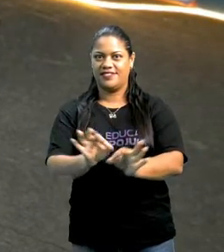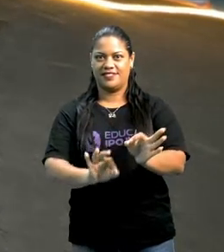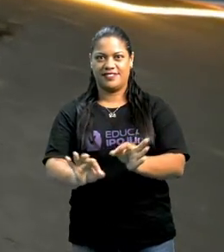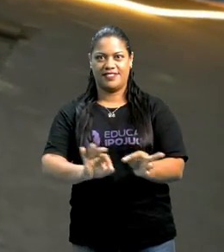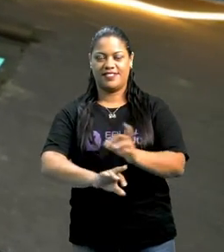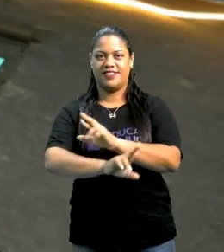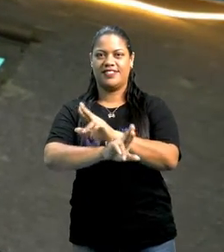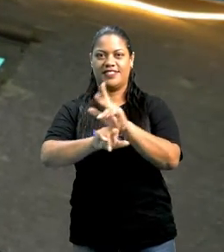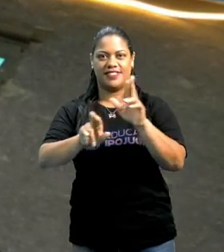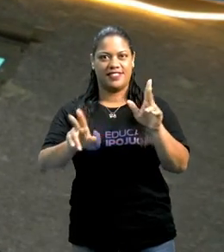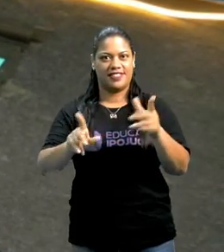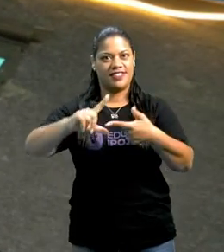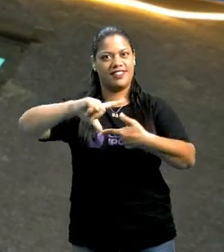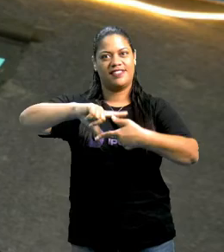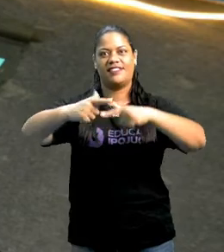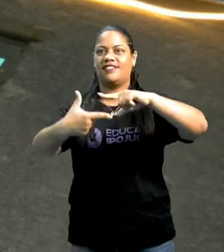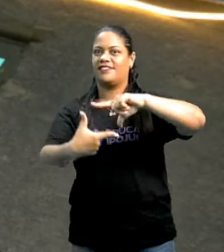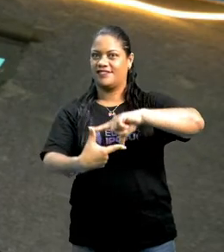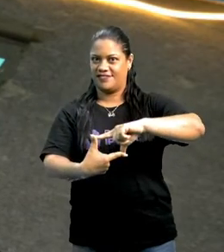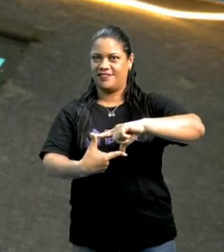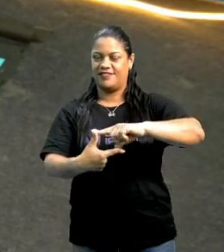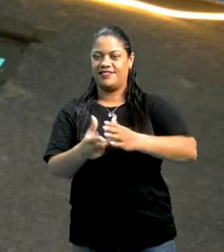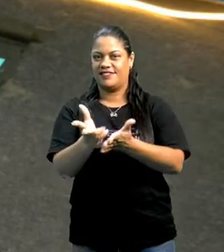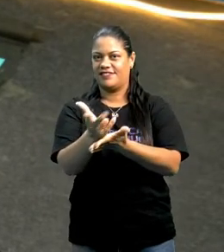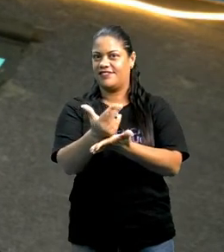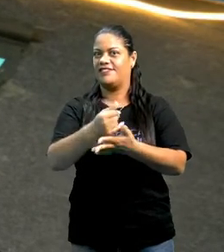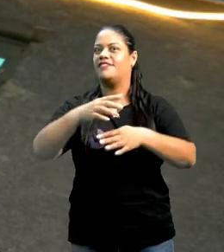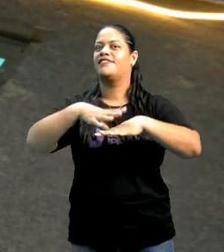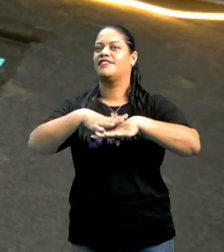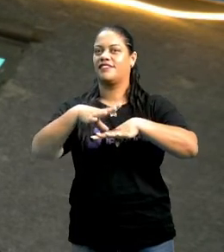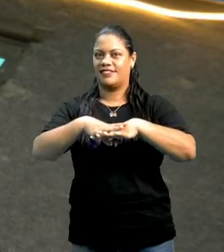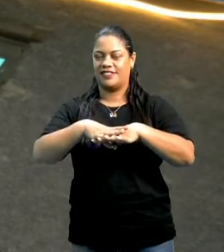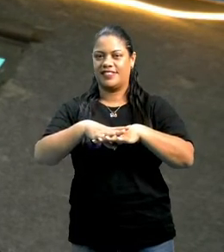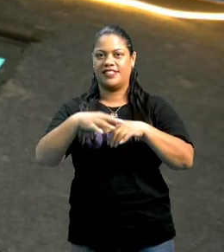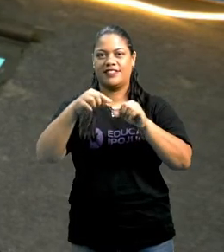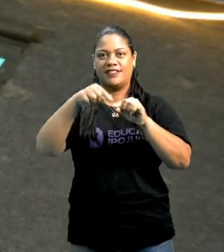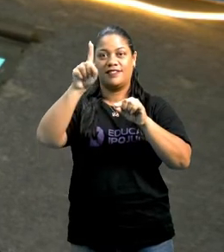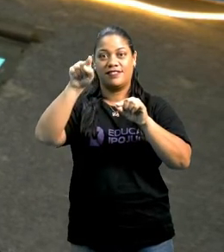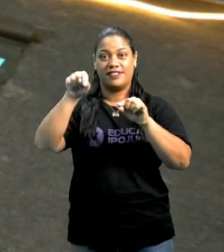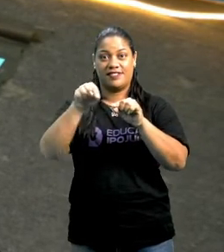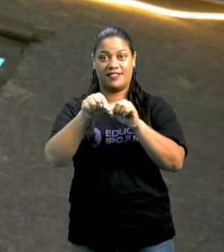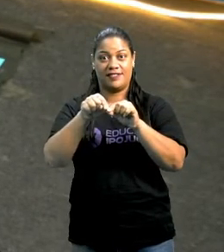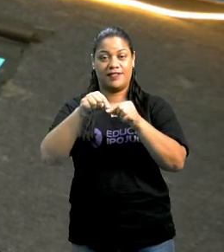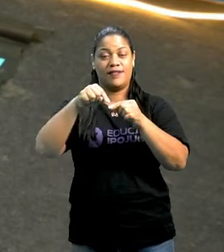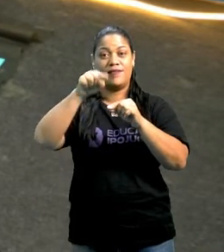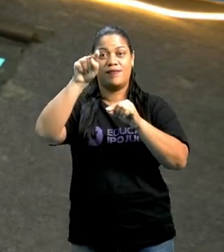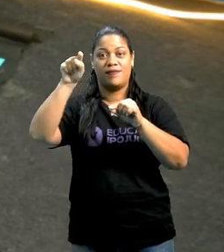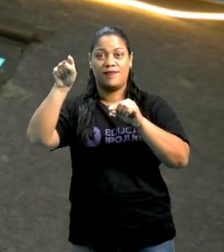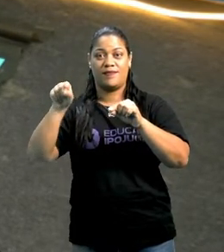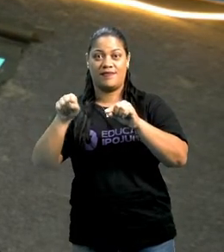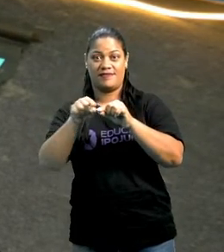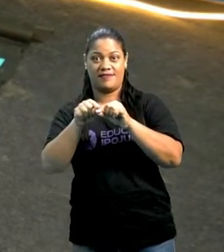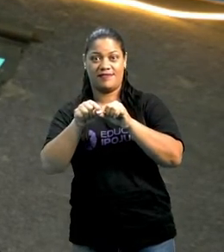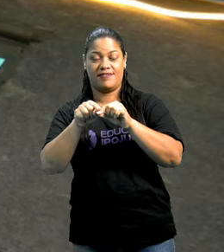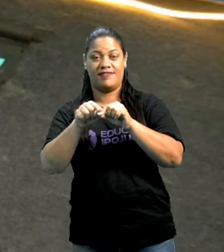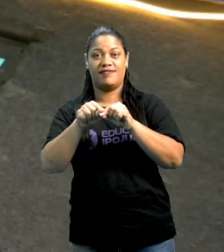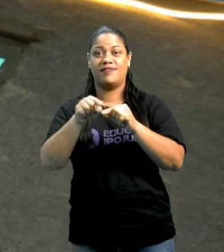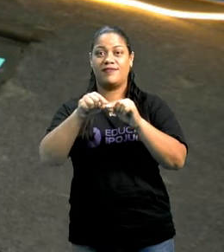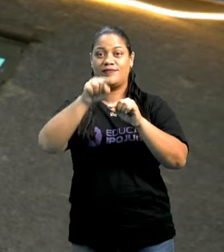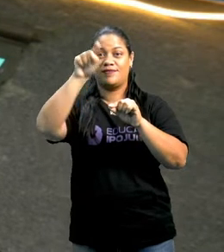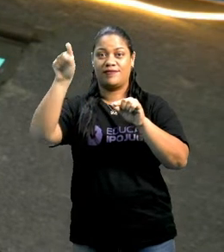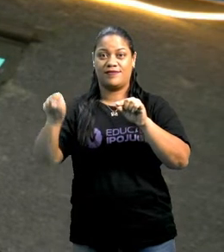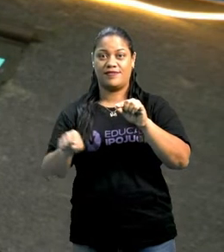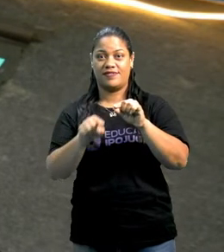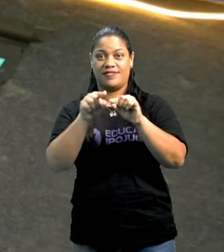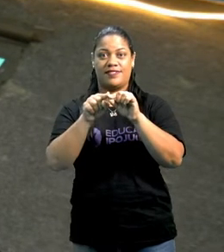várias formas geométricas: o triângulo, o quadrado, o círculo e o